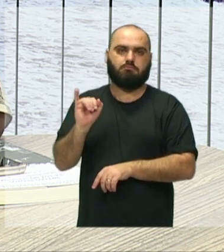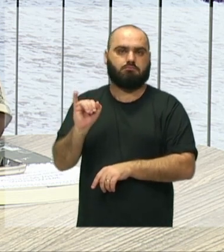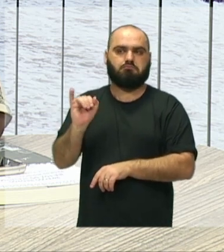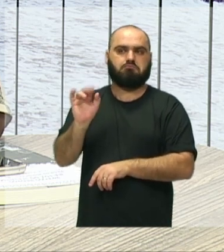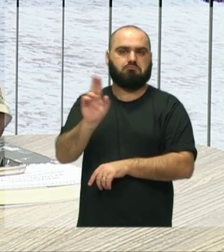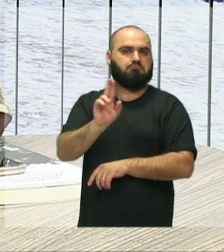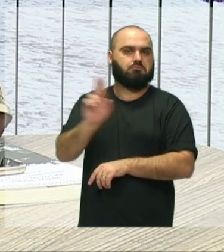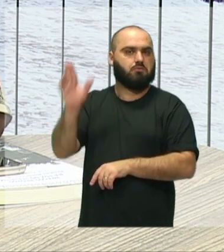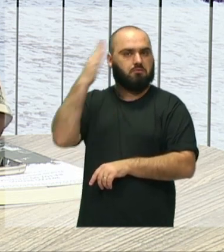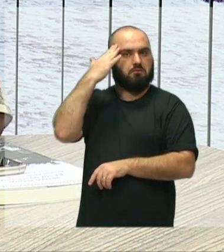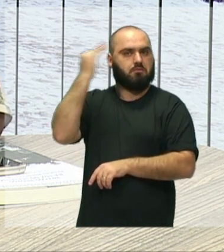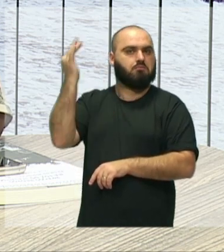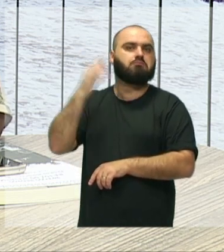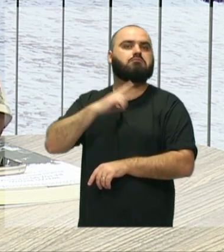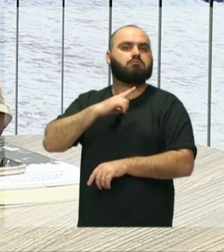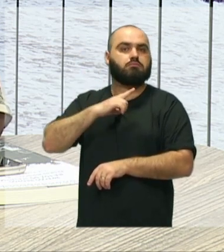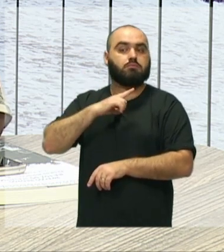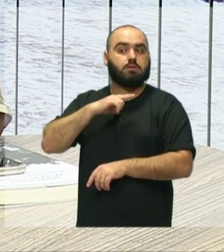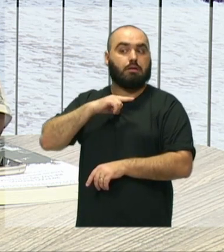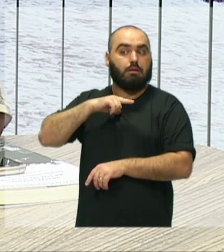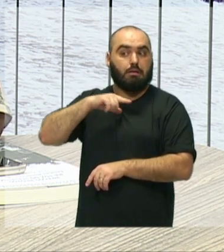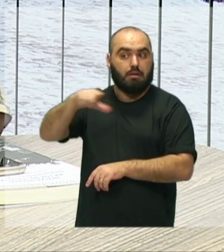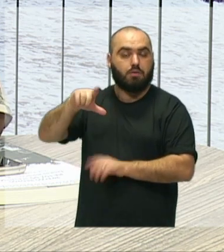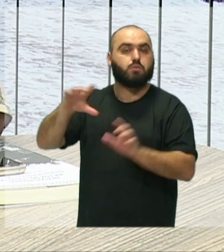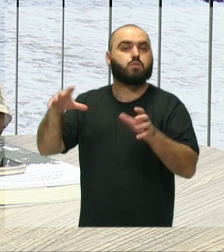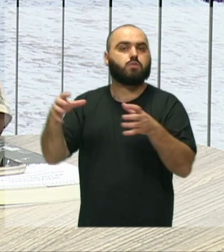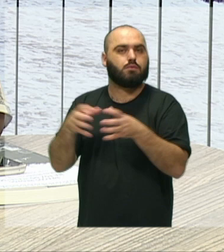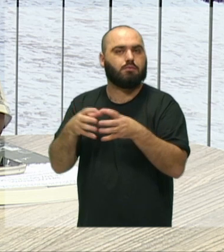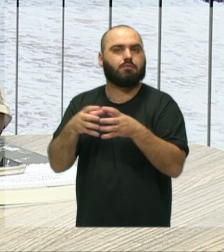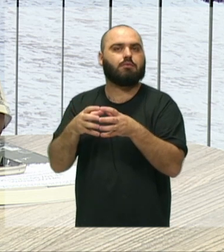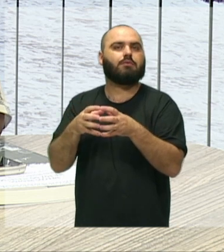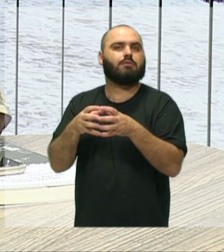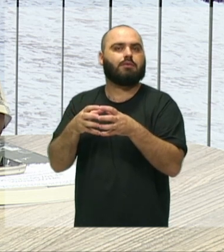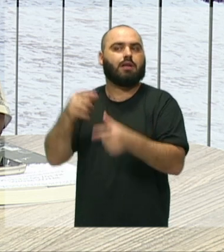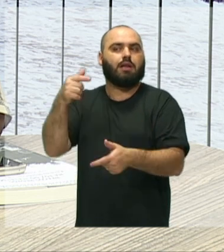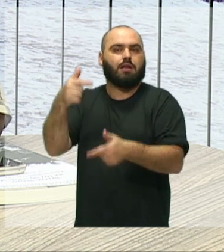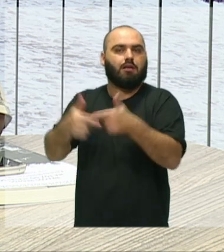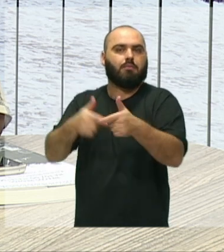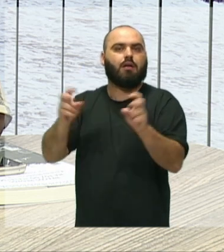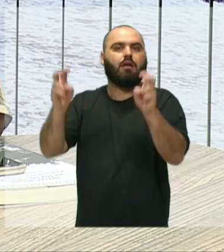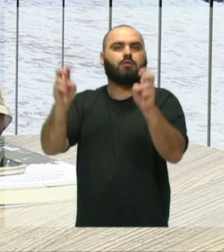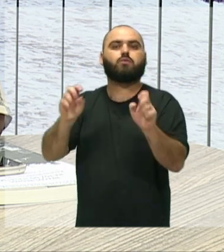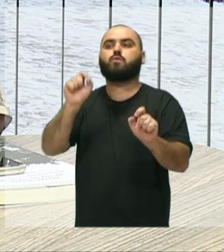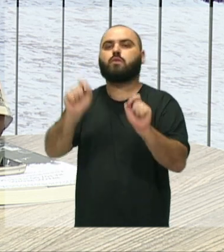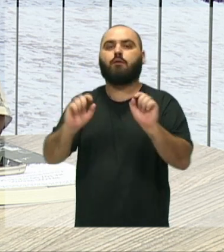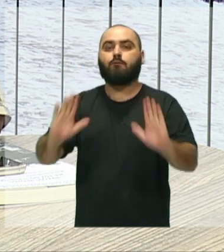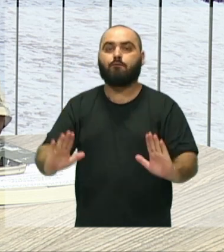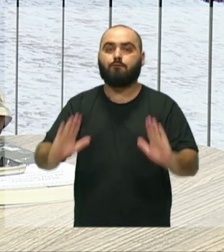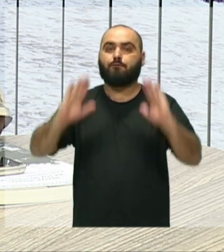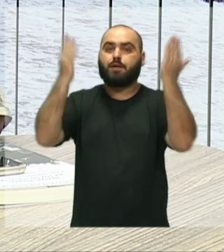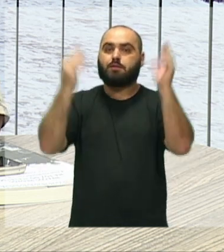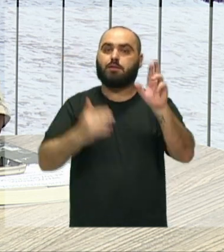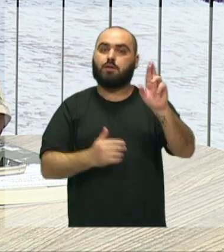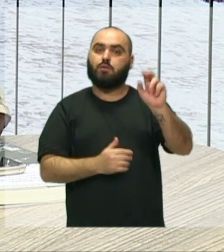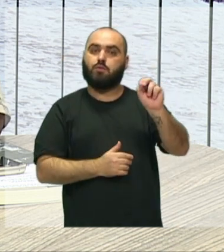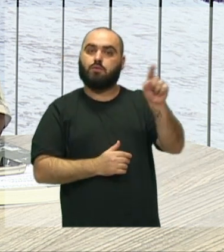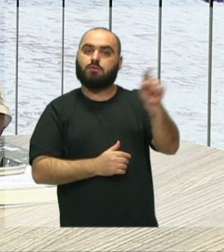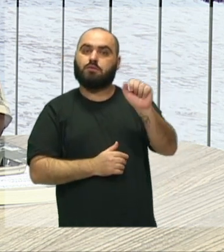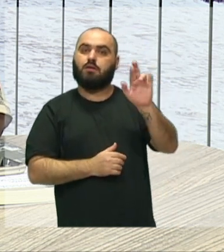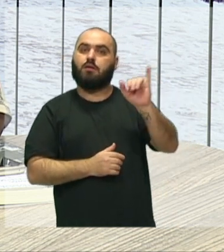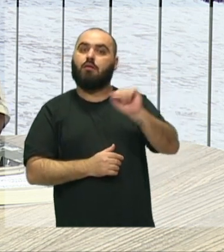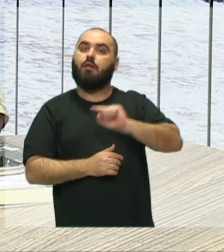renomada. E esse grupo, ele trabalha muito com a questão da festa também, do Rosário em